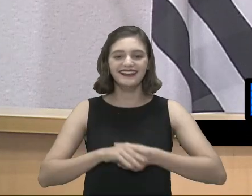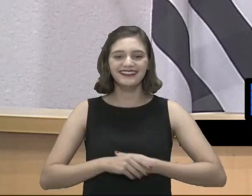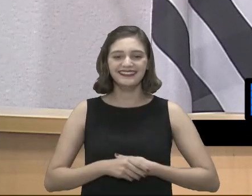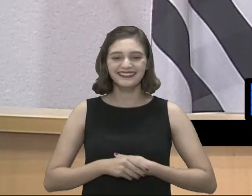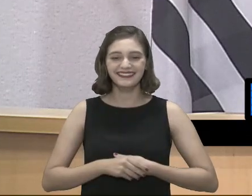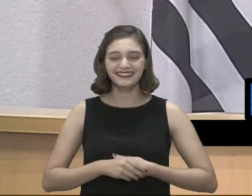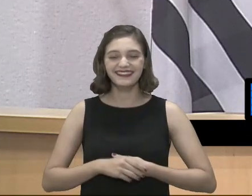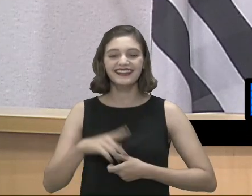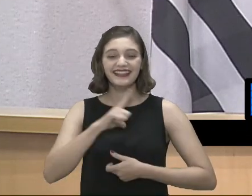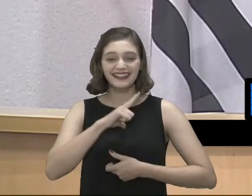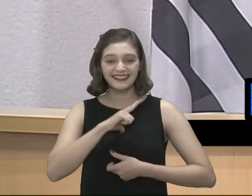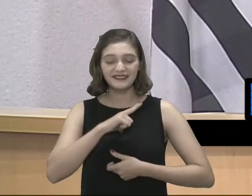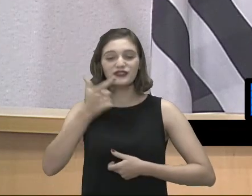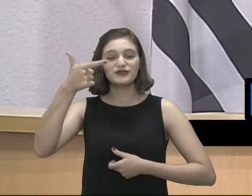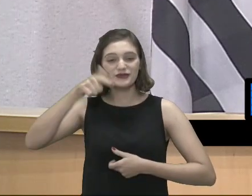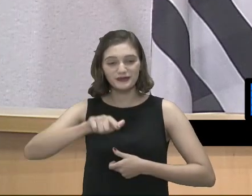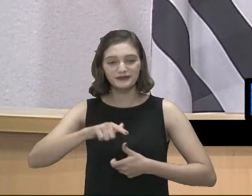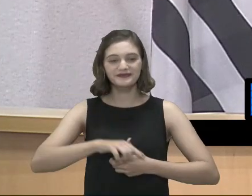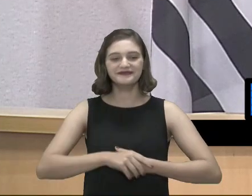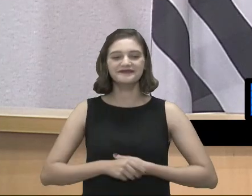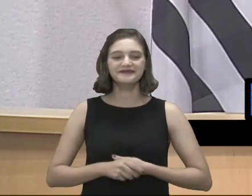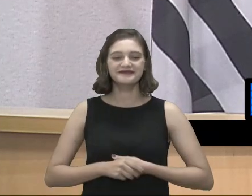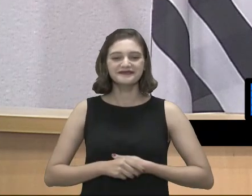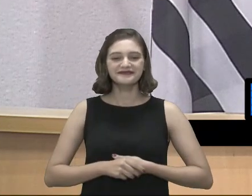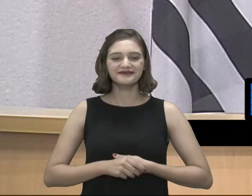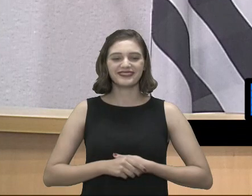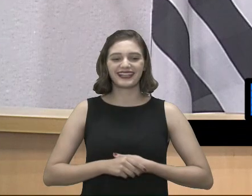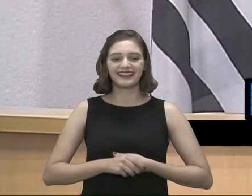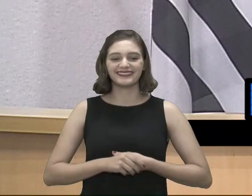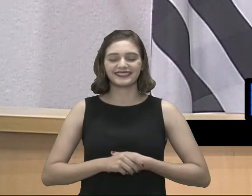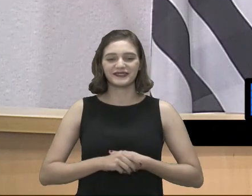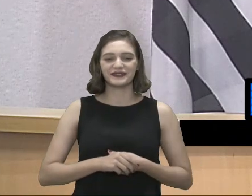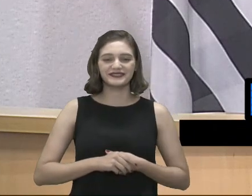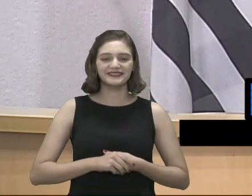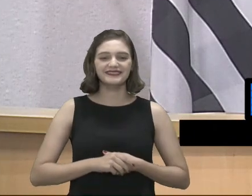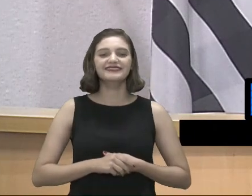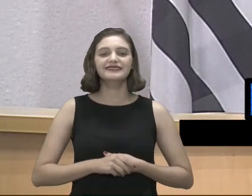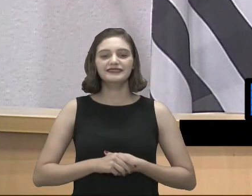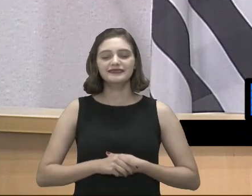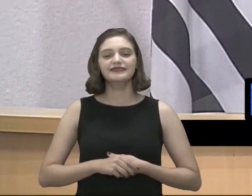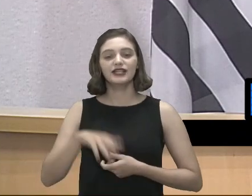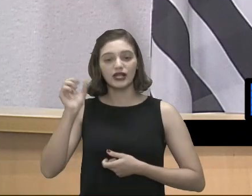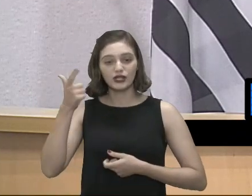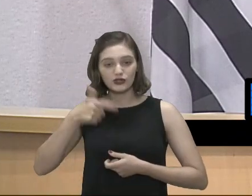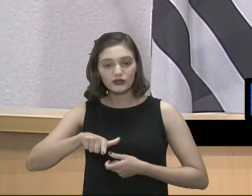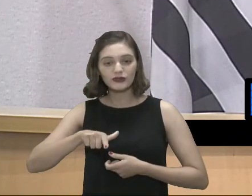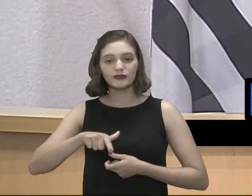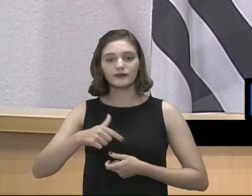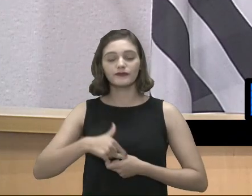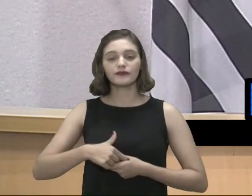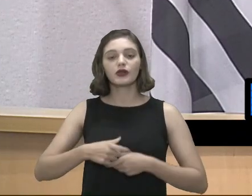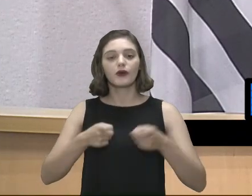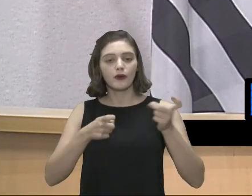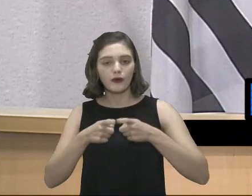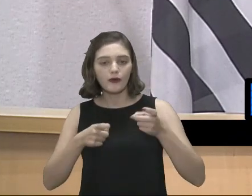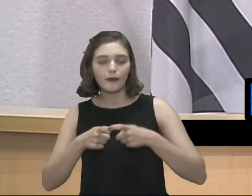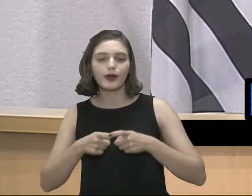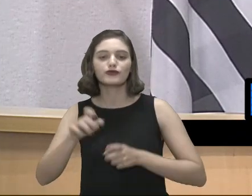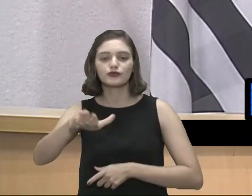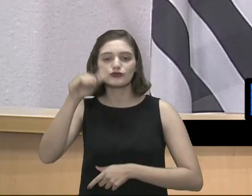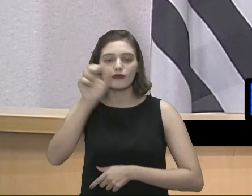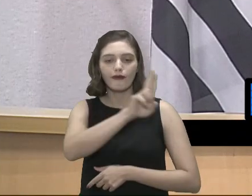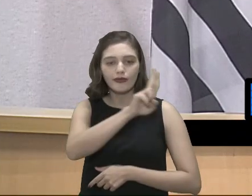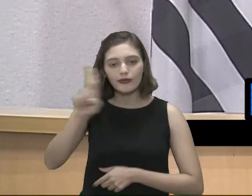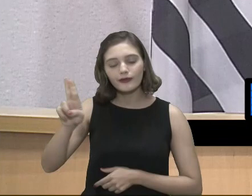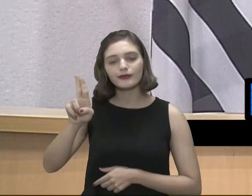ela teve, de novo, nome social rejeitado pelo médico. Chamou o